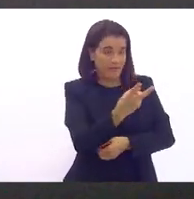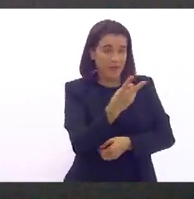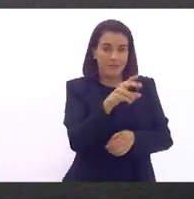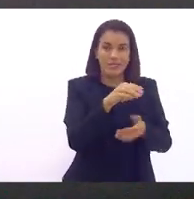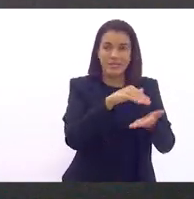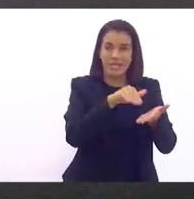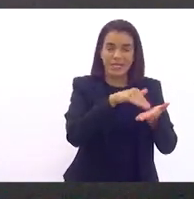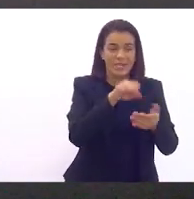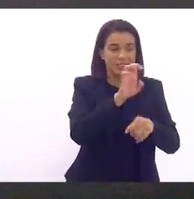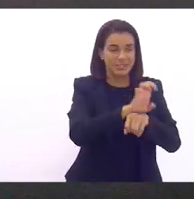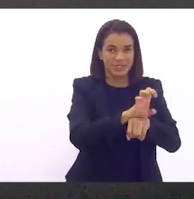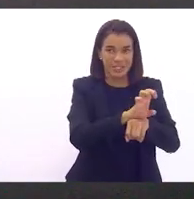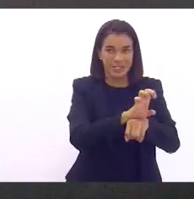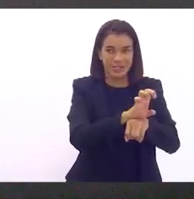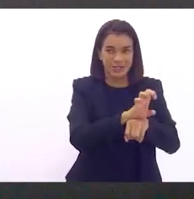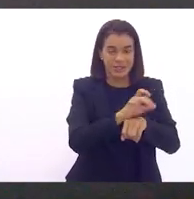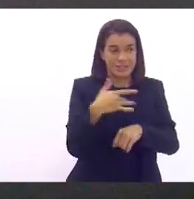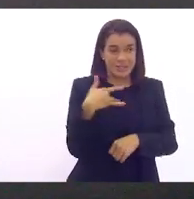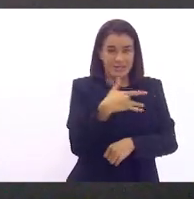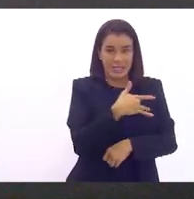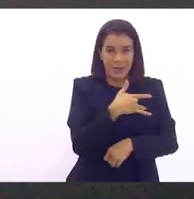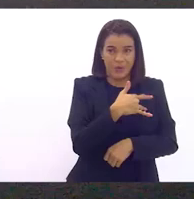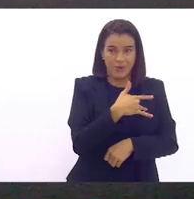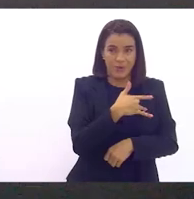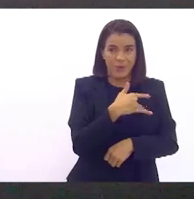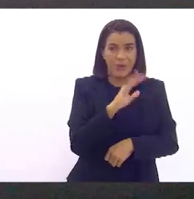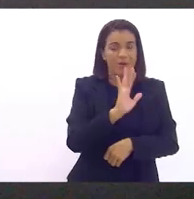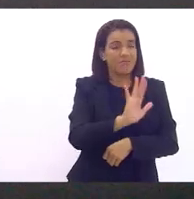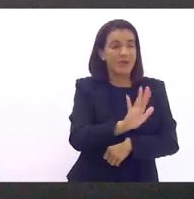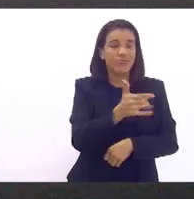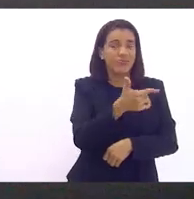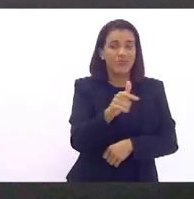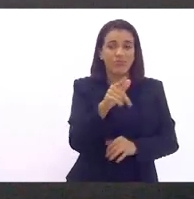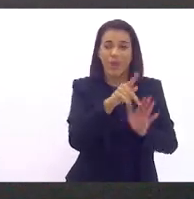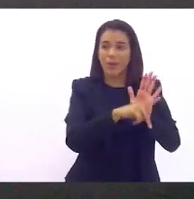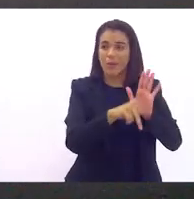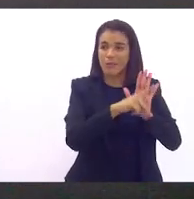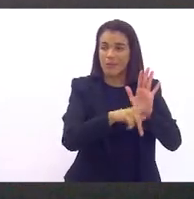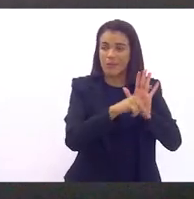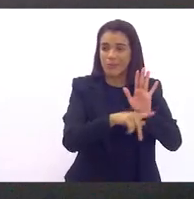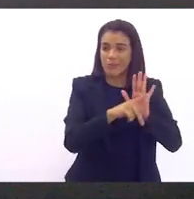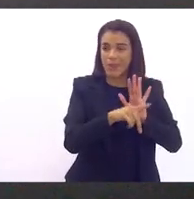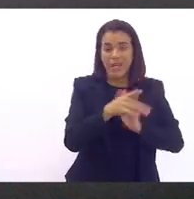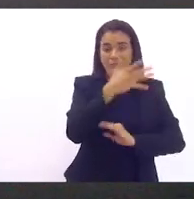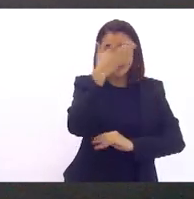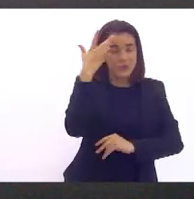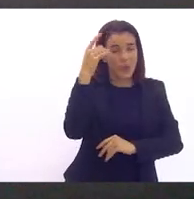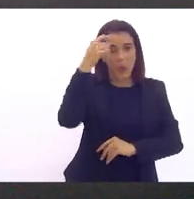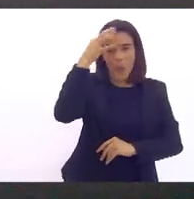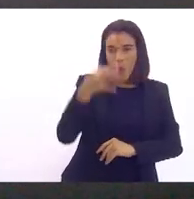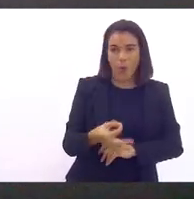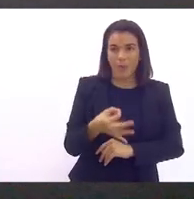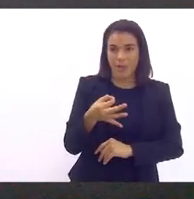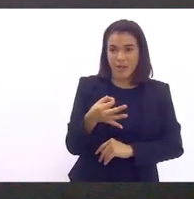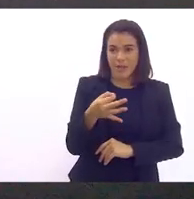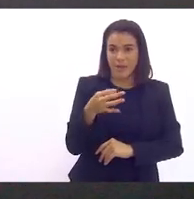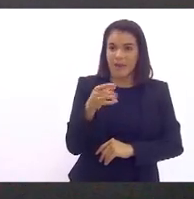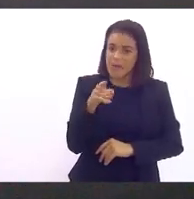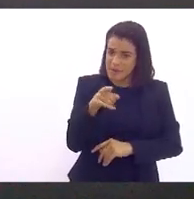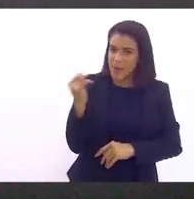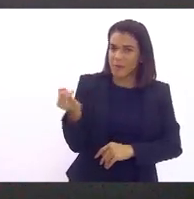Secretaria Estadual de de saúde mas nós não temos um programa e muitas vezes a gente fala as pessoas não compreendem isso e isso é